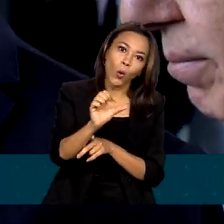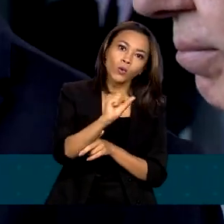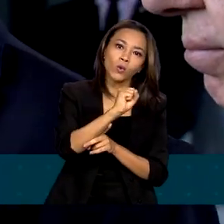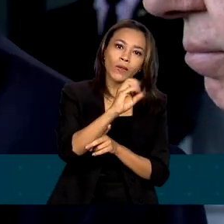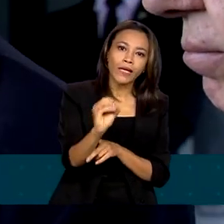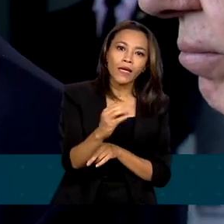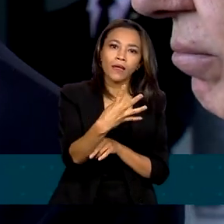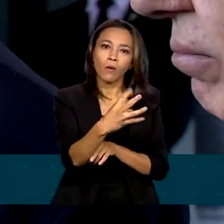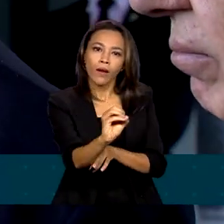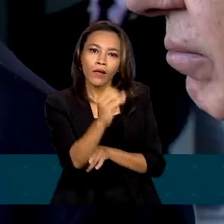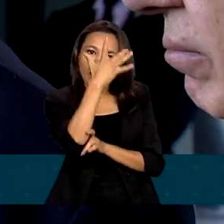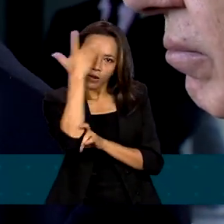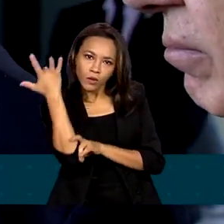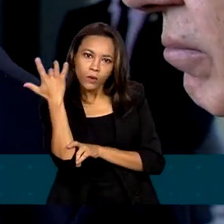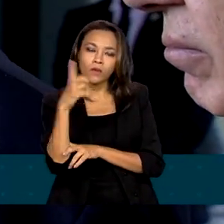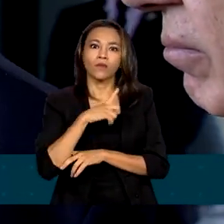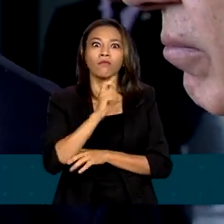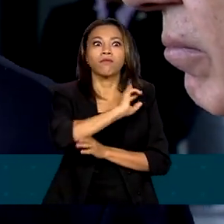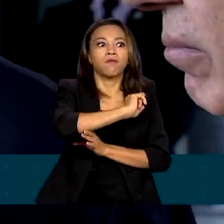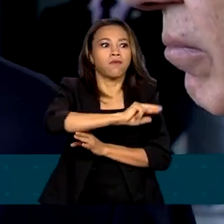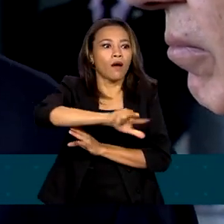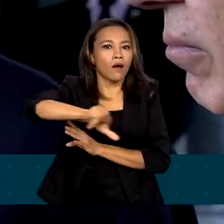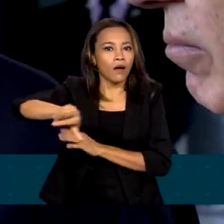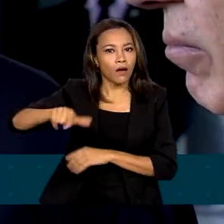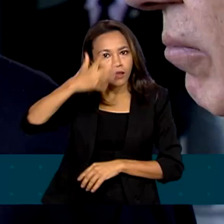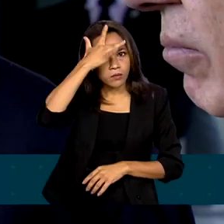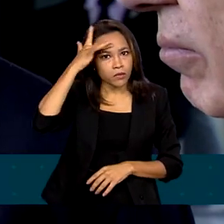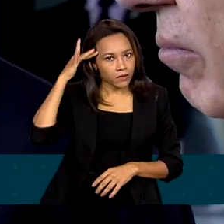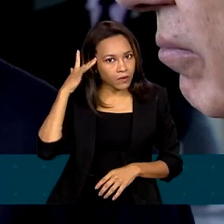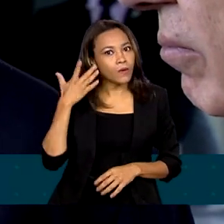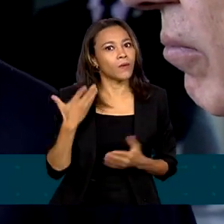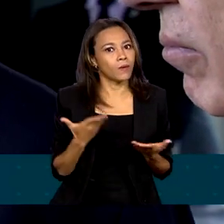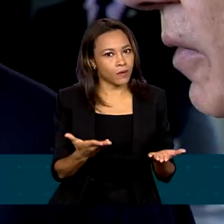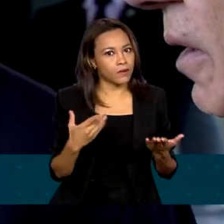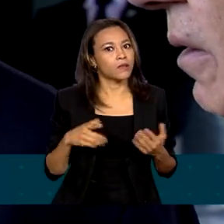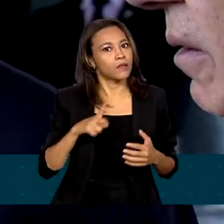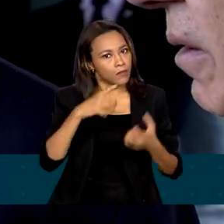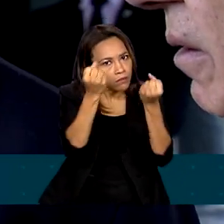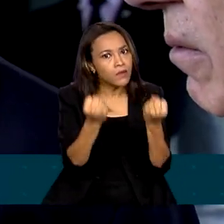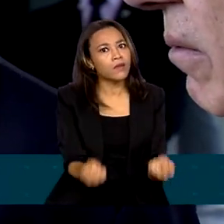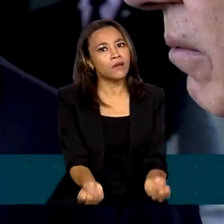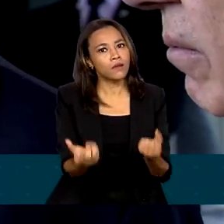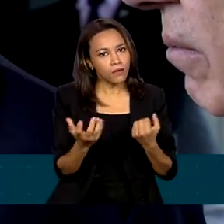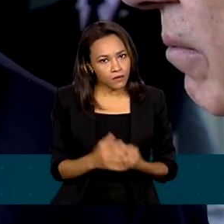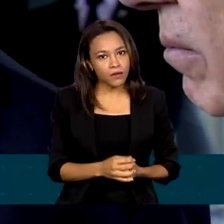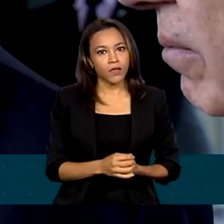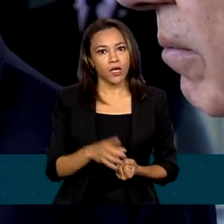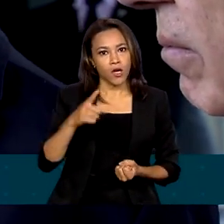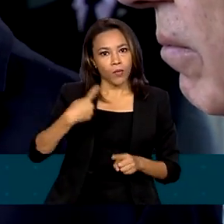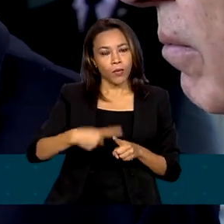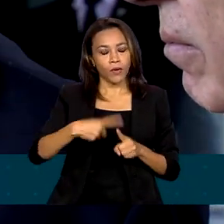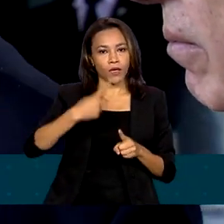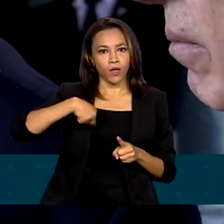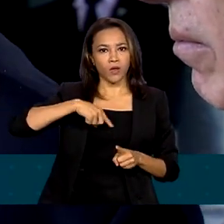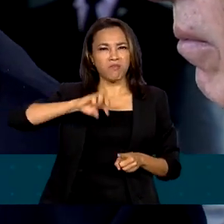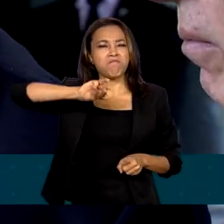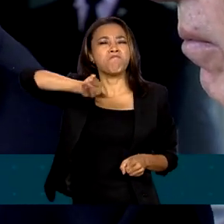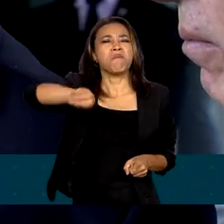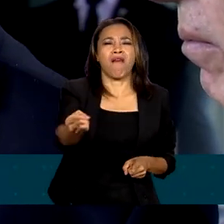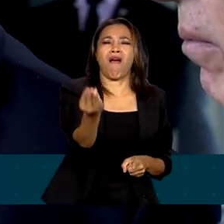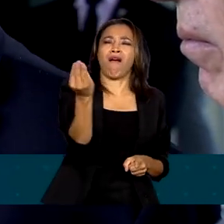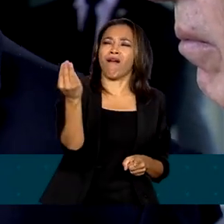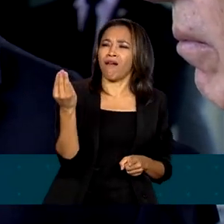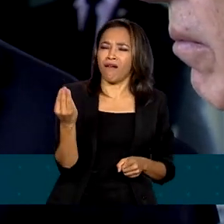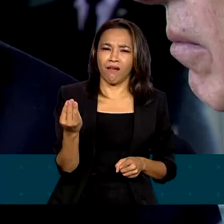40. Nós estamos falando de centenas de pessoas, o que já é uma mudança significativa, porque nós saímos da escala de milhares de